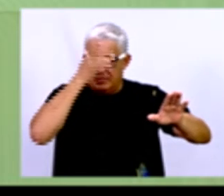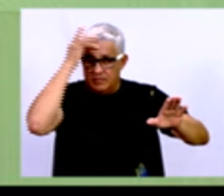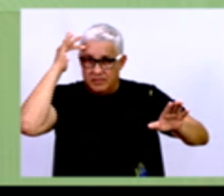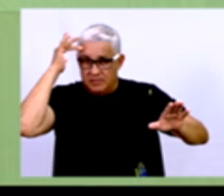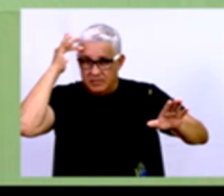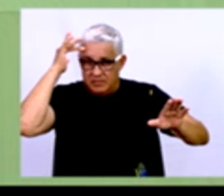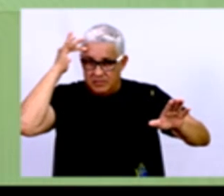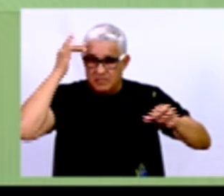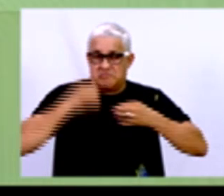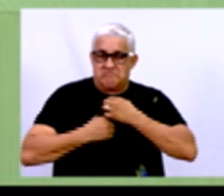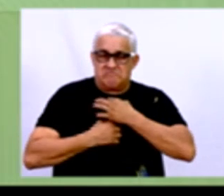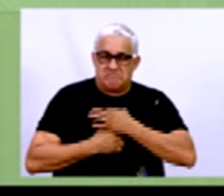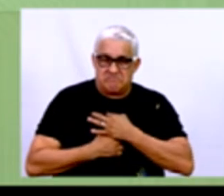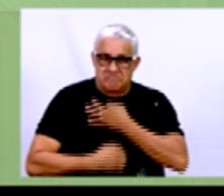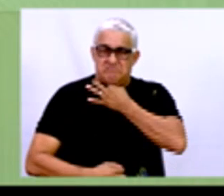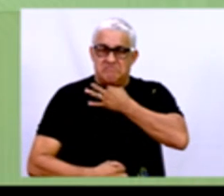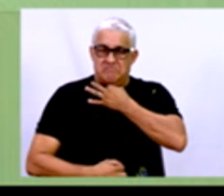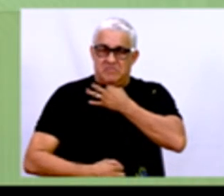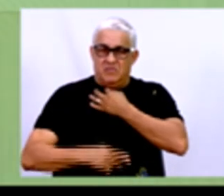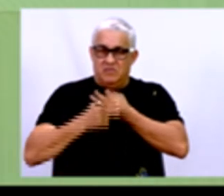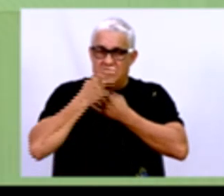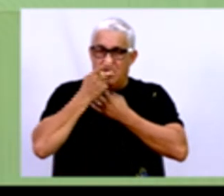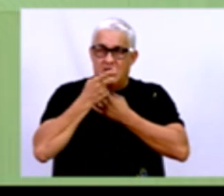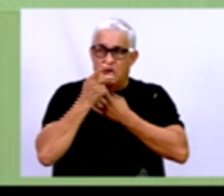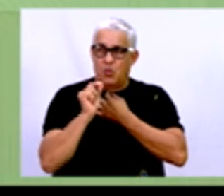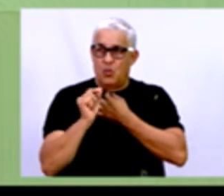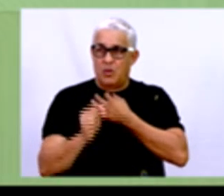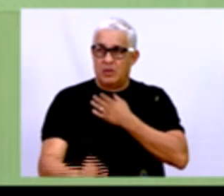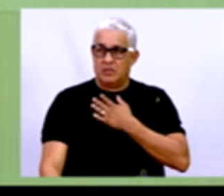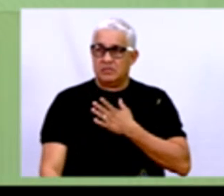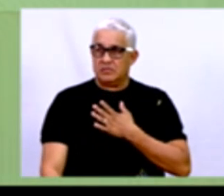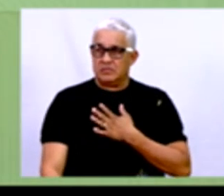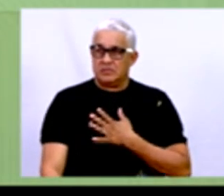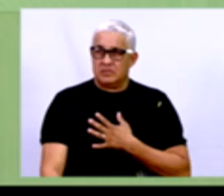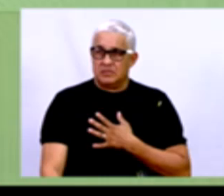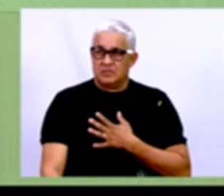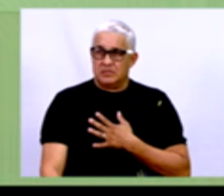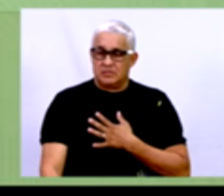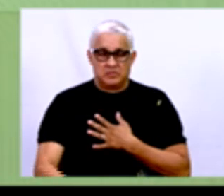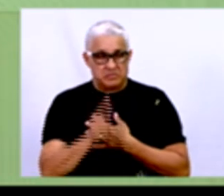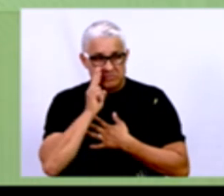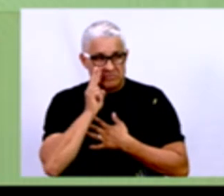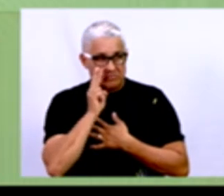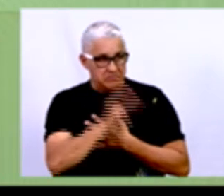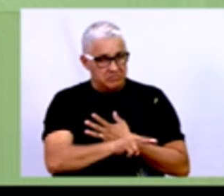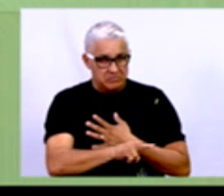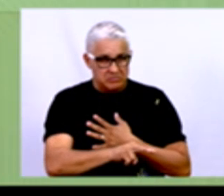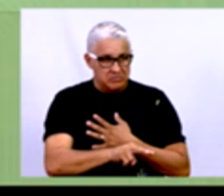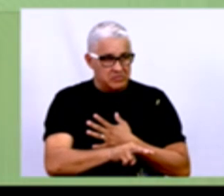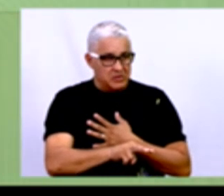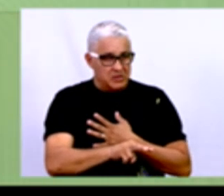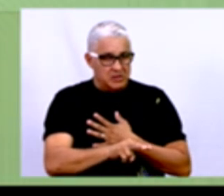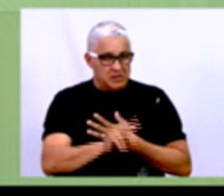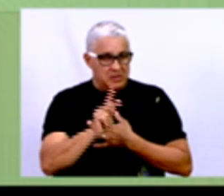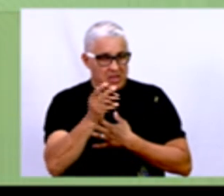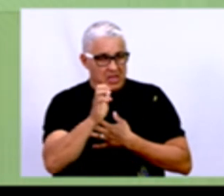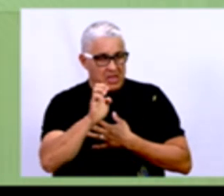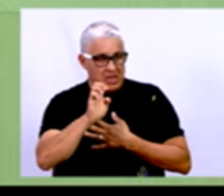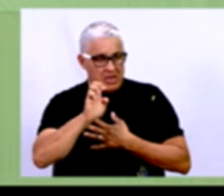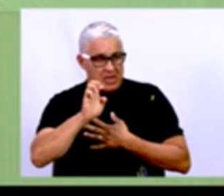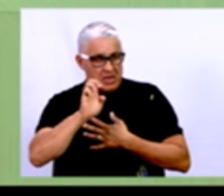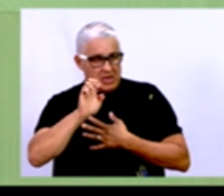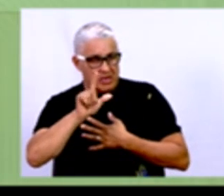de terno e gravata, né, e fala da seguinte forma: veja que belos movimentos elípticos fazem